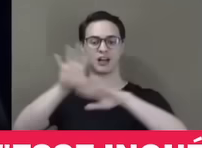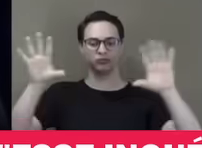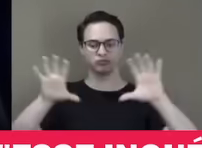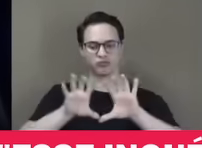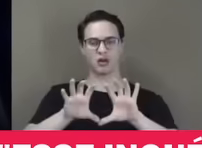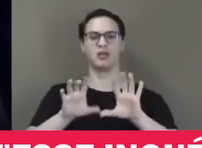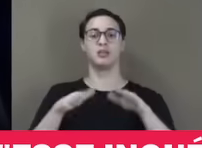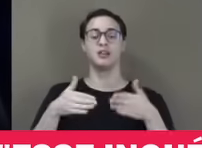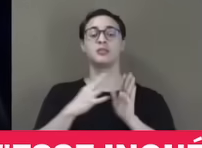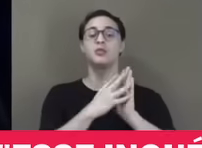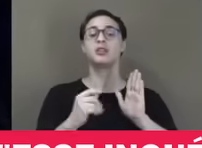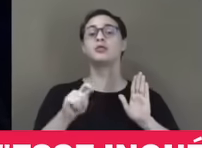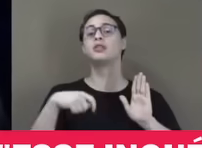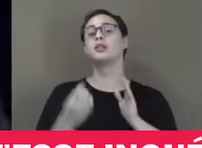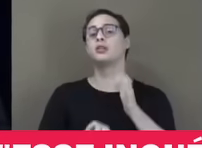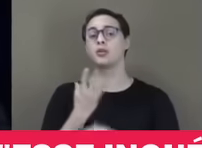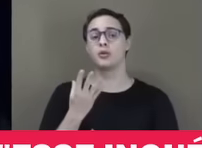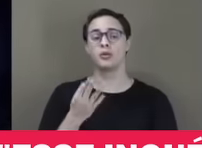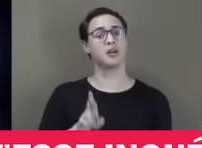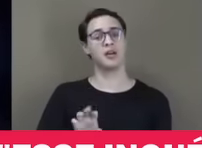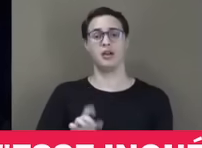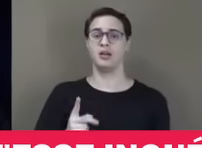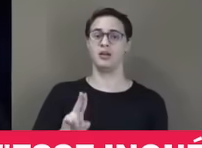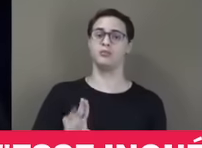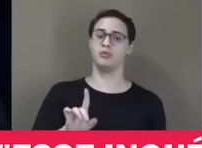Esse modelo foi feito por quem? Pela República,